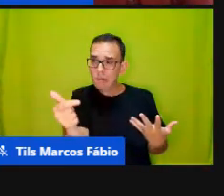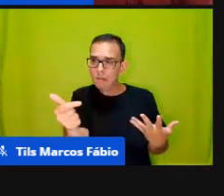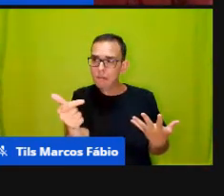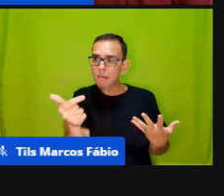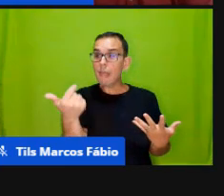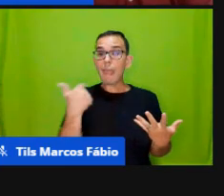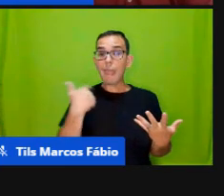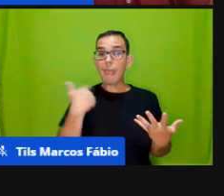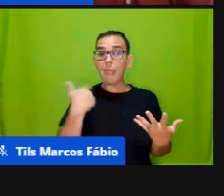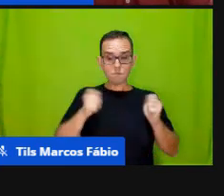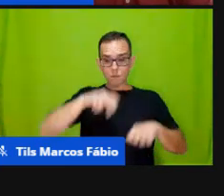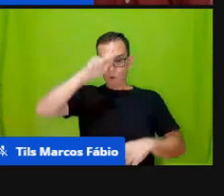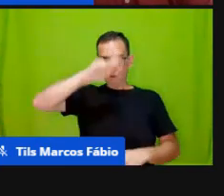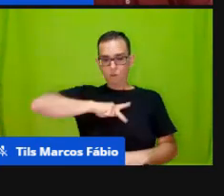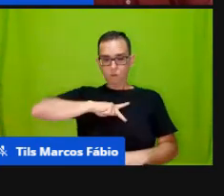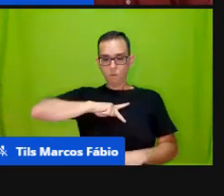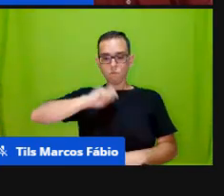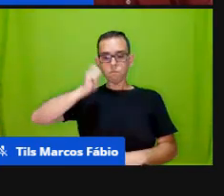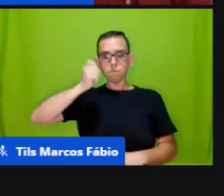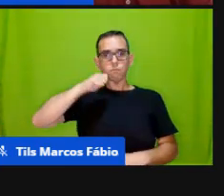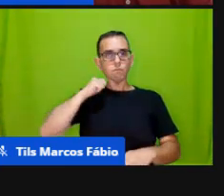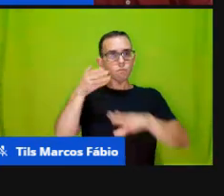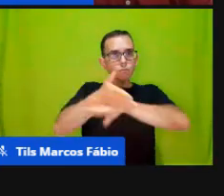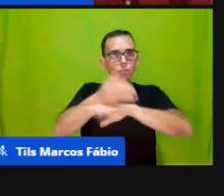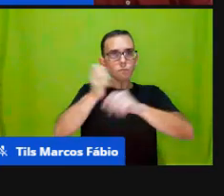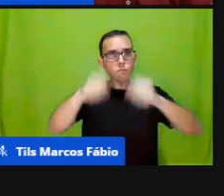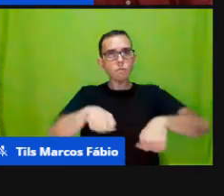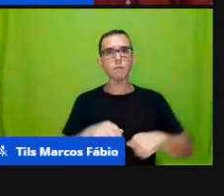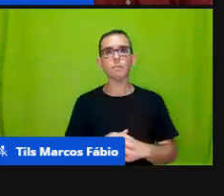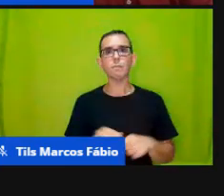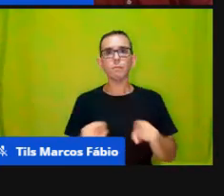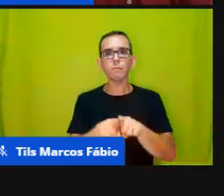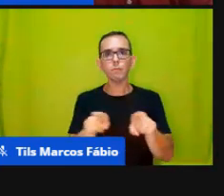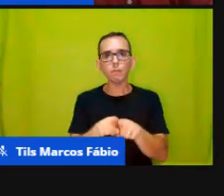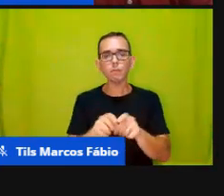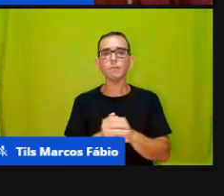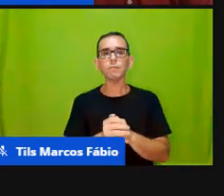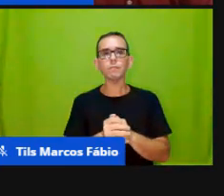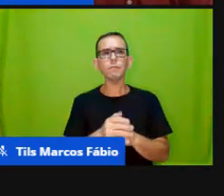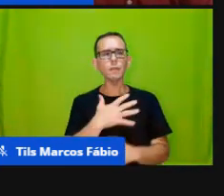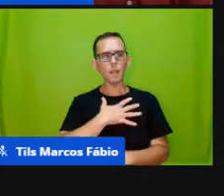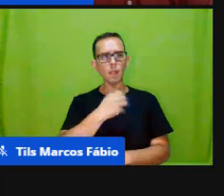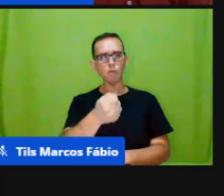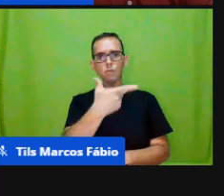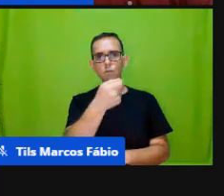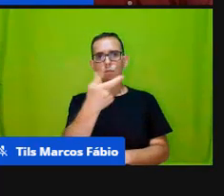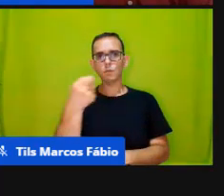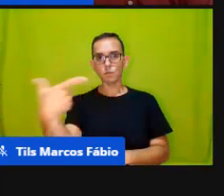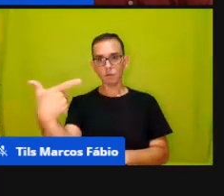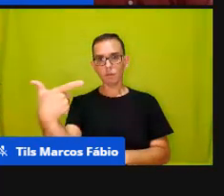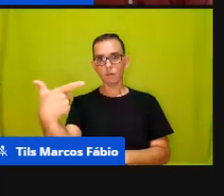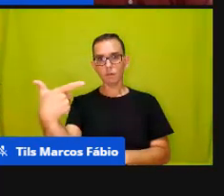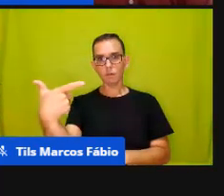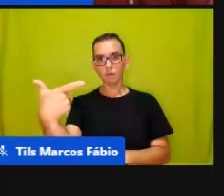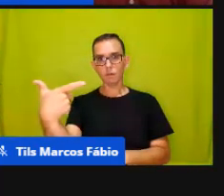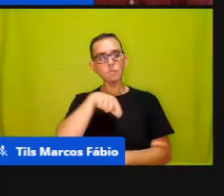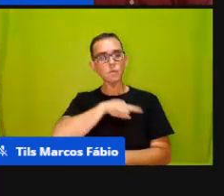tive a oportunidade de participar disso aí. E agosto de 2002, então, nós